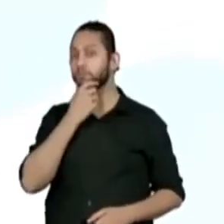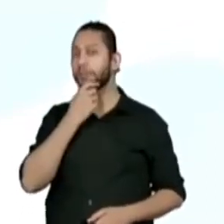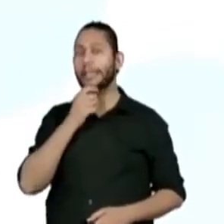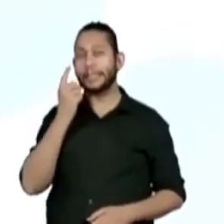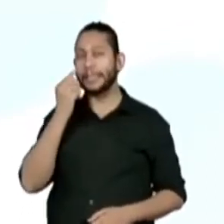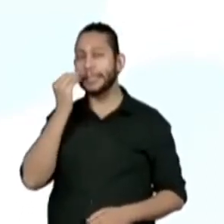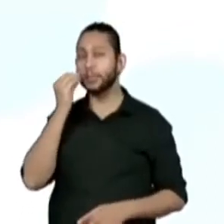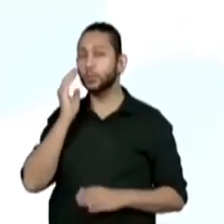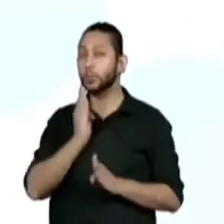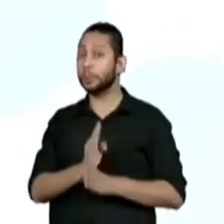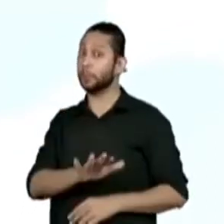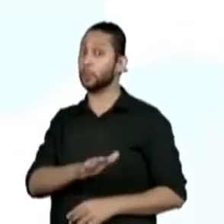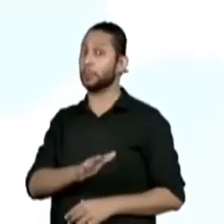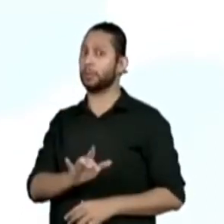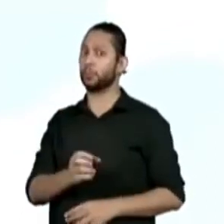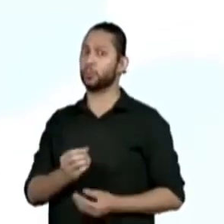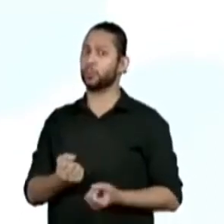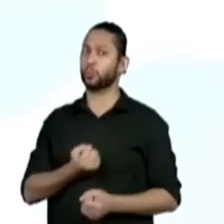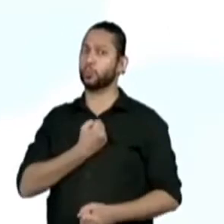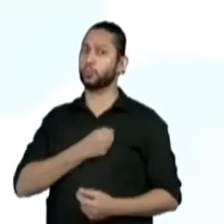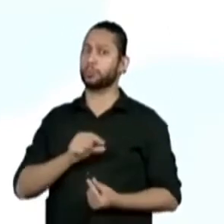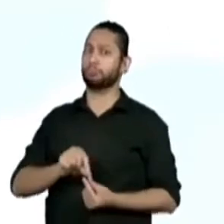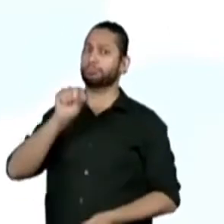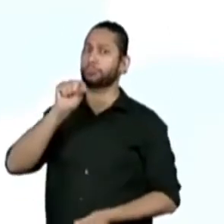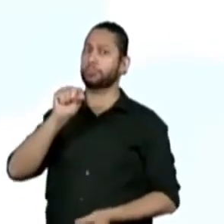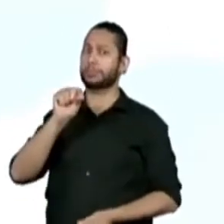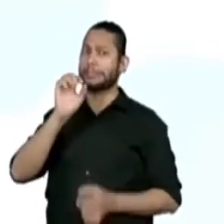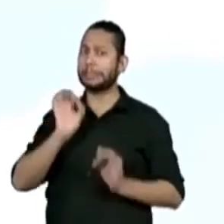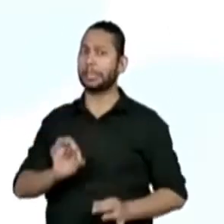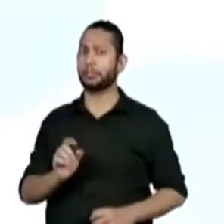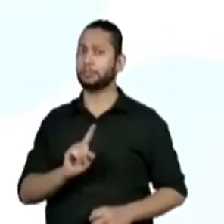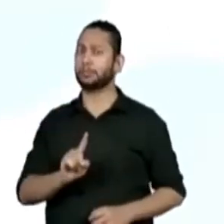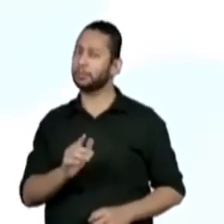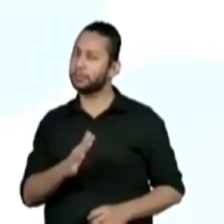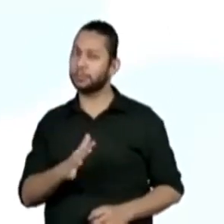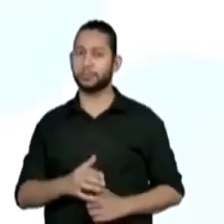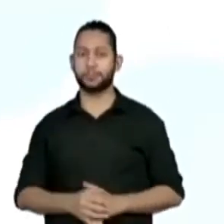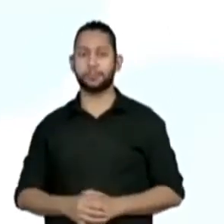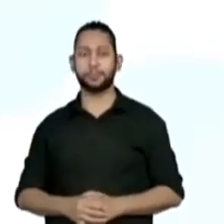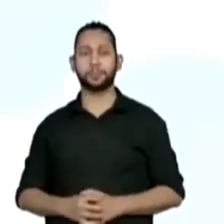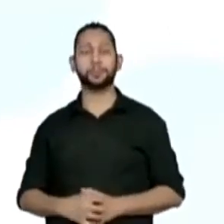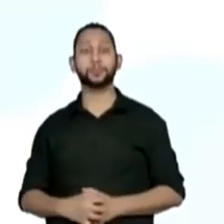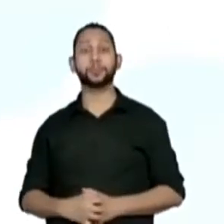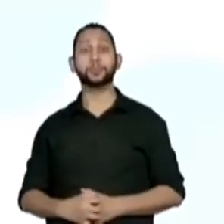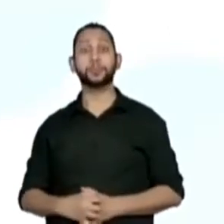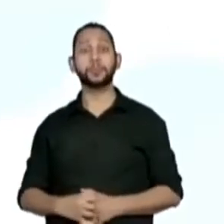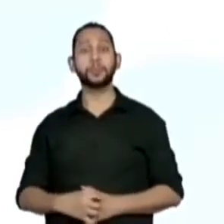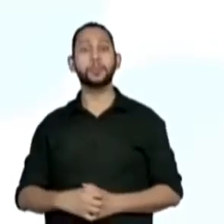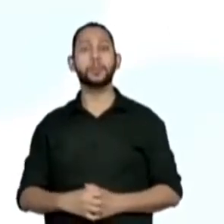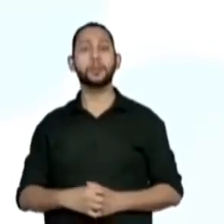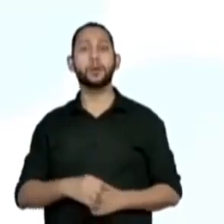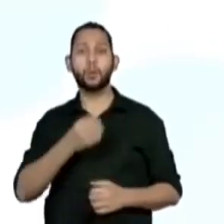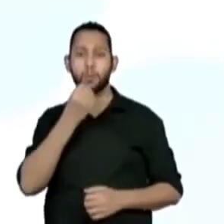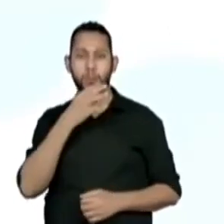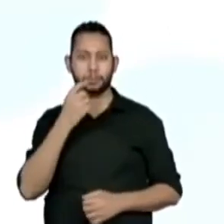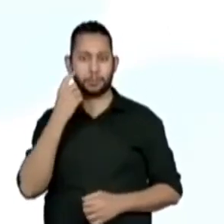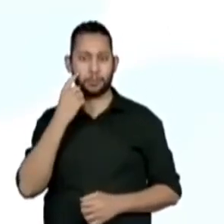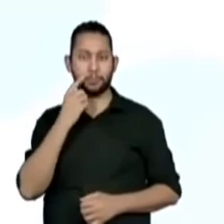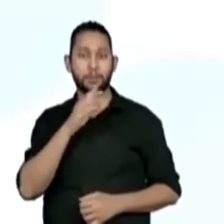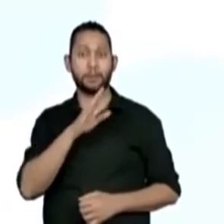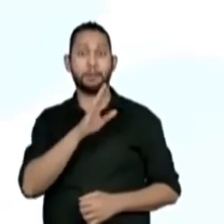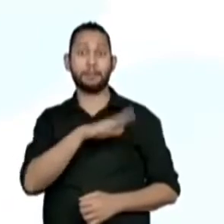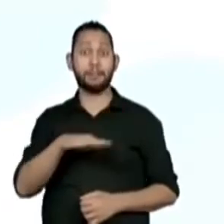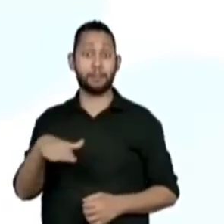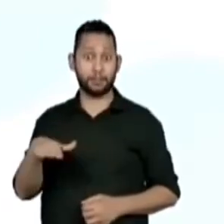na verdade, por enquanto aqui não tem uma questão, mas só para a gente introduzir aqui, lembra lá, qual foi o tamanho que as crianças deram